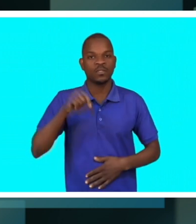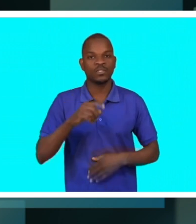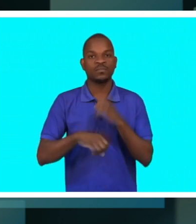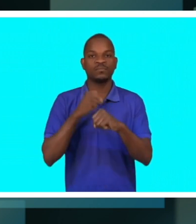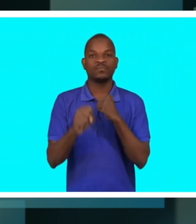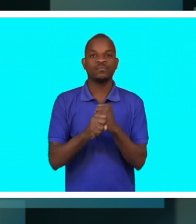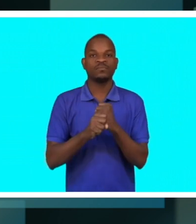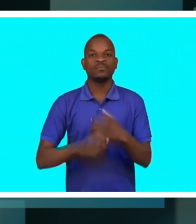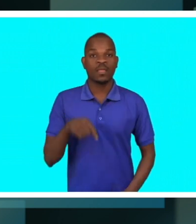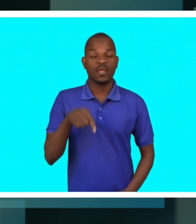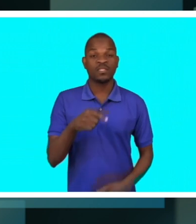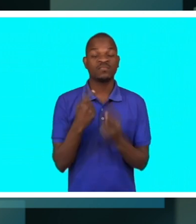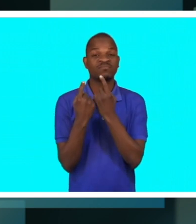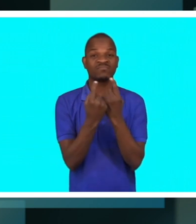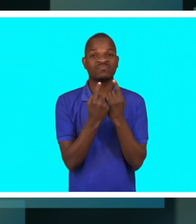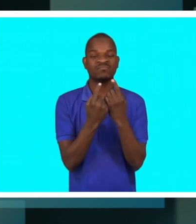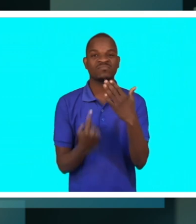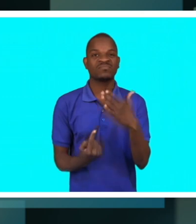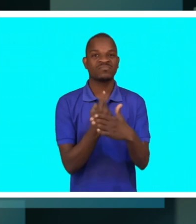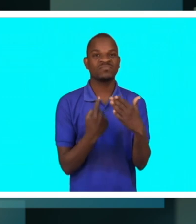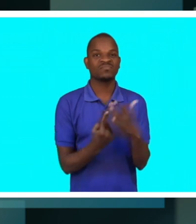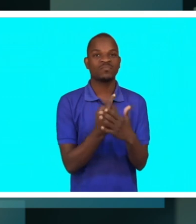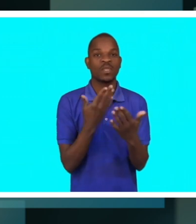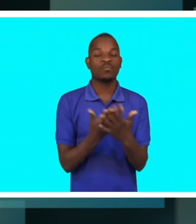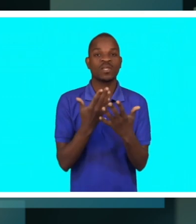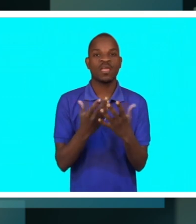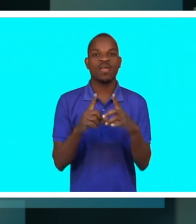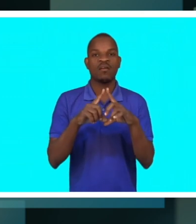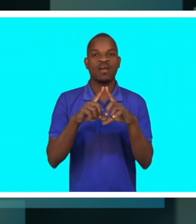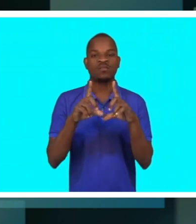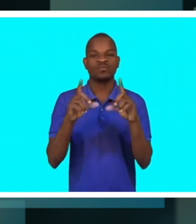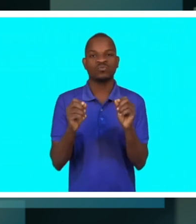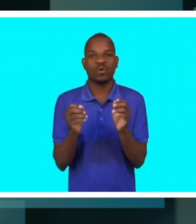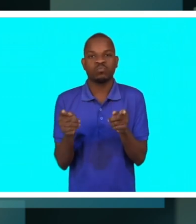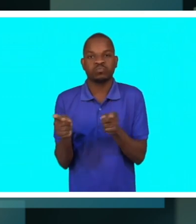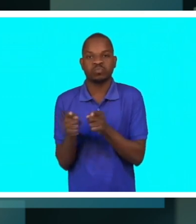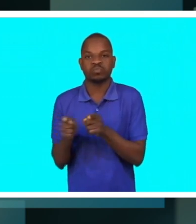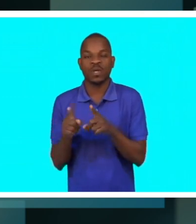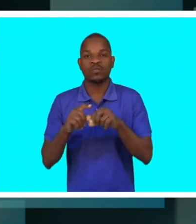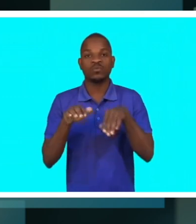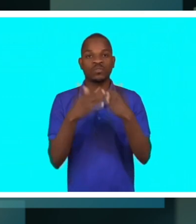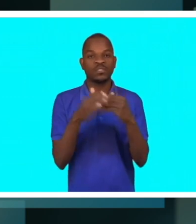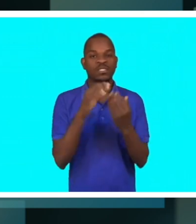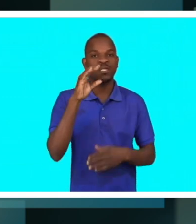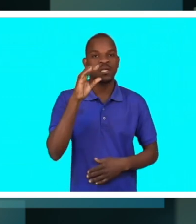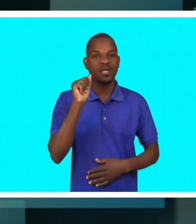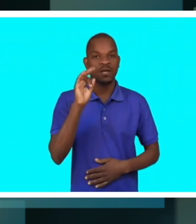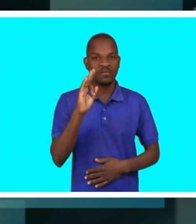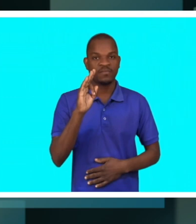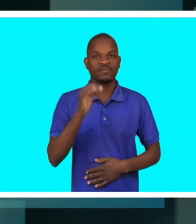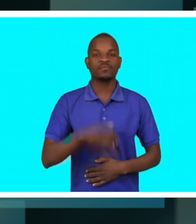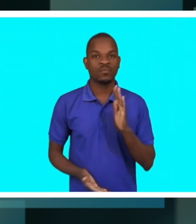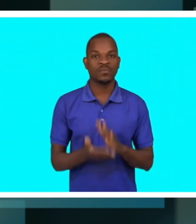campeonato nacional neste ano. Esta situação é causada pelo ajuste de calendário por parte da CAF.